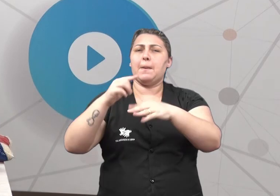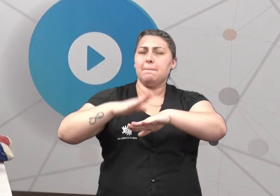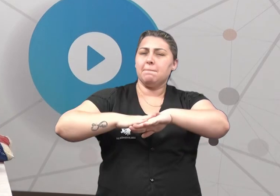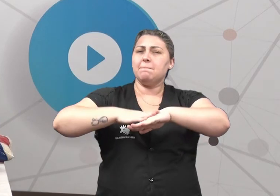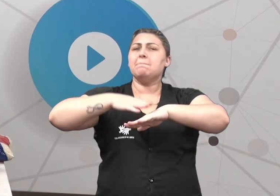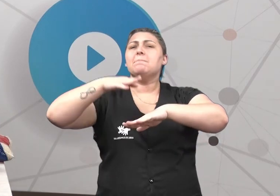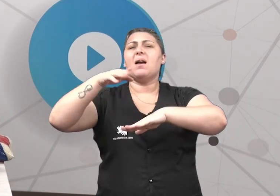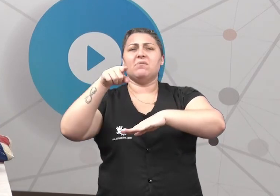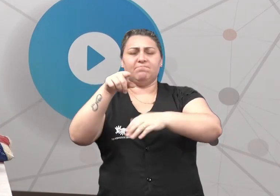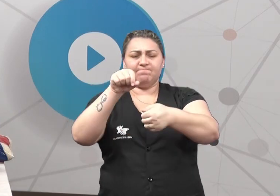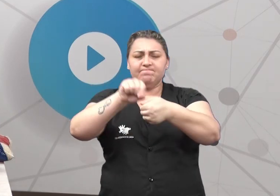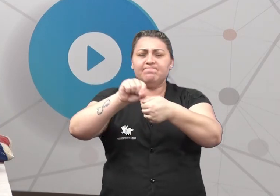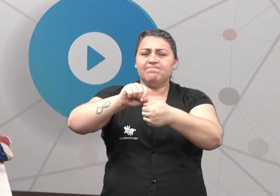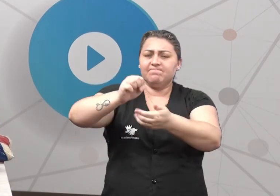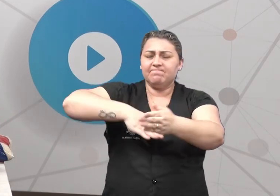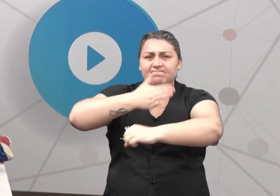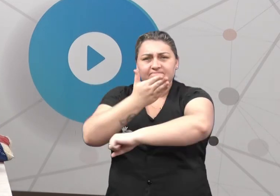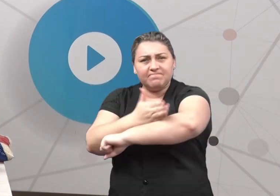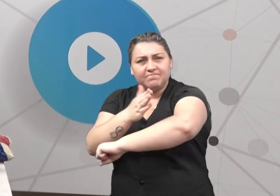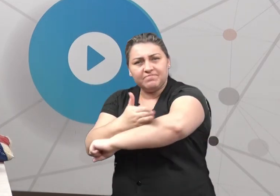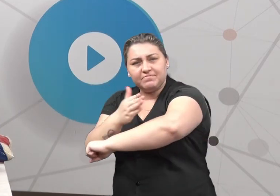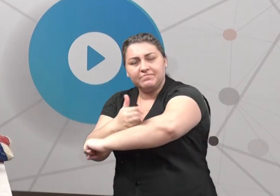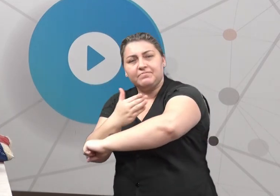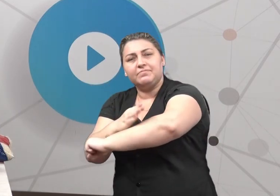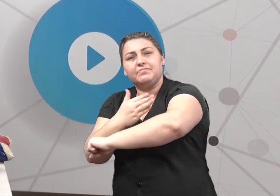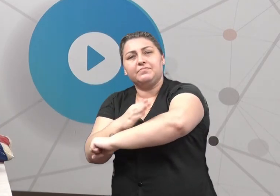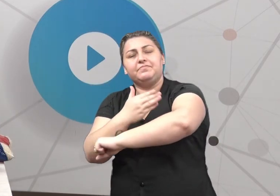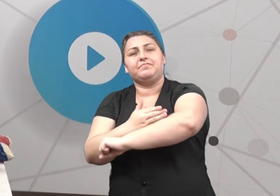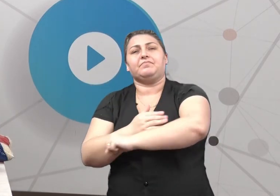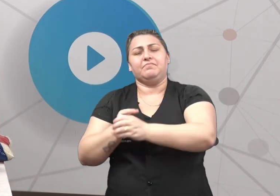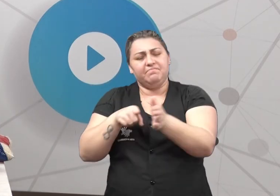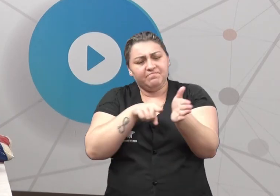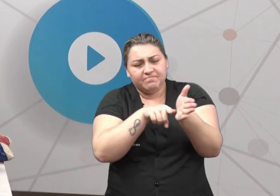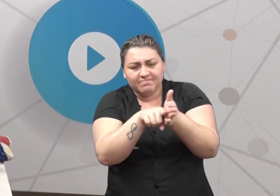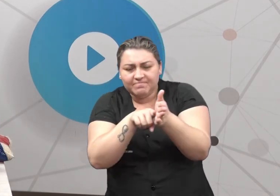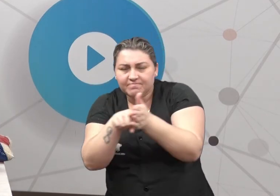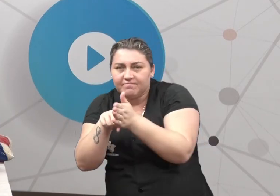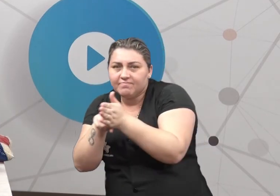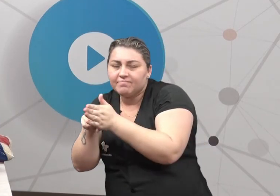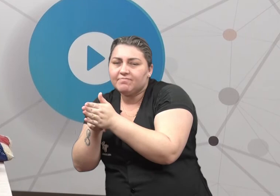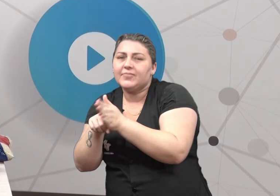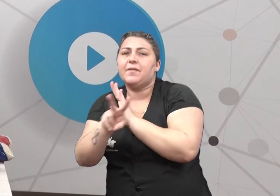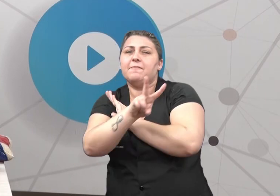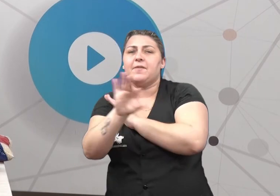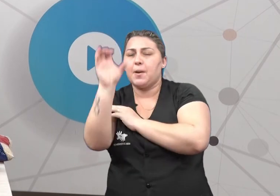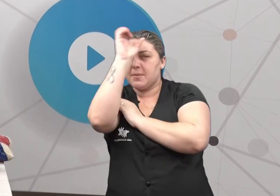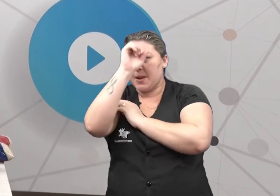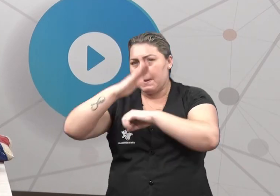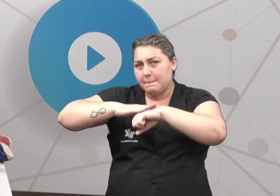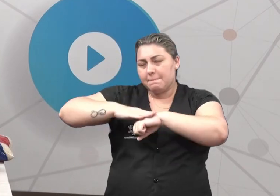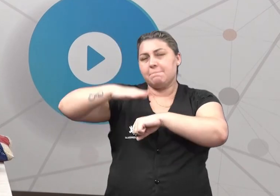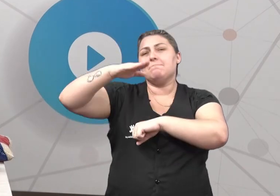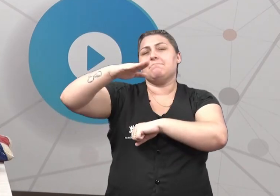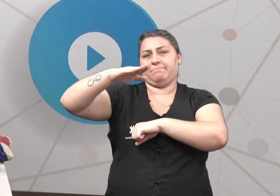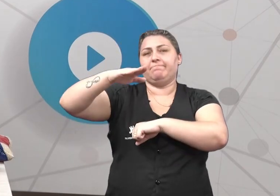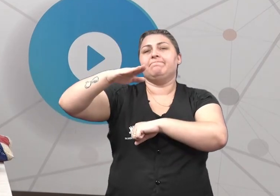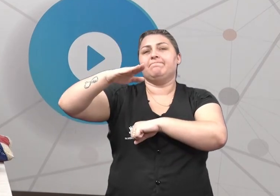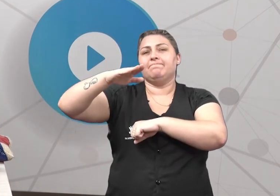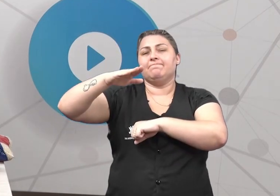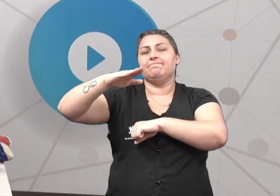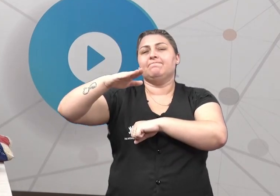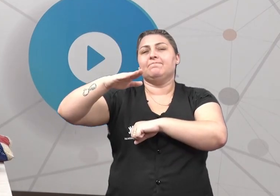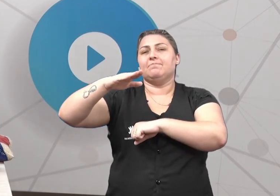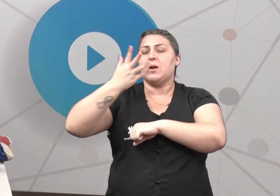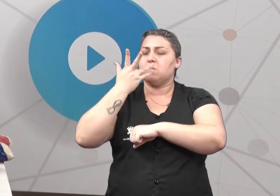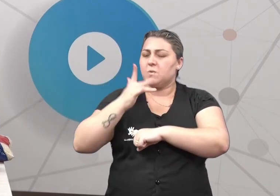mais você fizer atividades, quanto mais você pesquisar ali, você vai aprender muito mais. E aí você vai ser